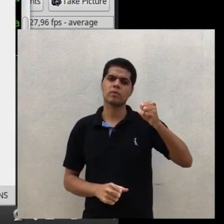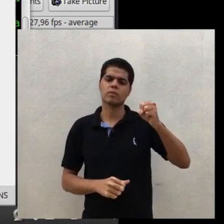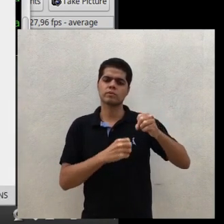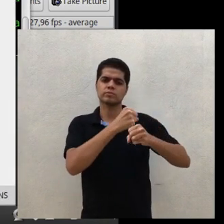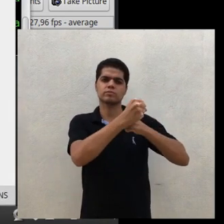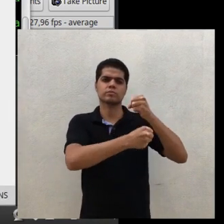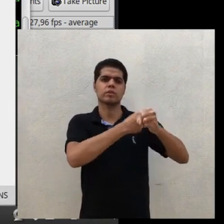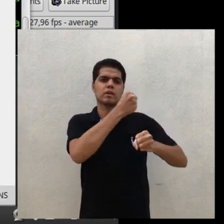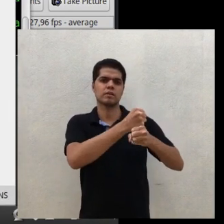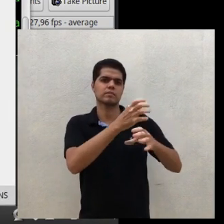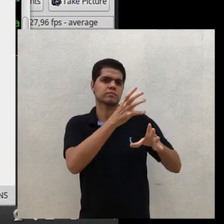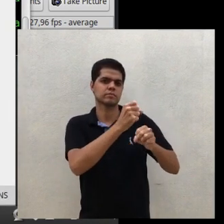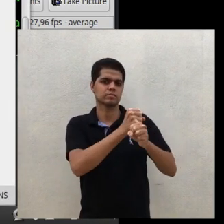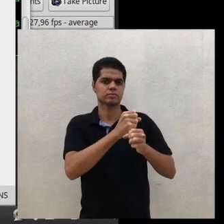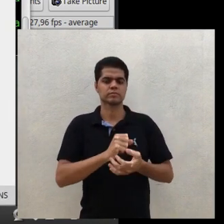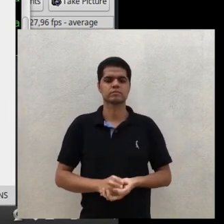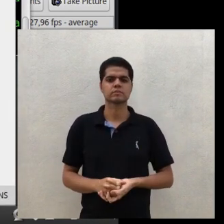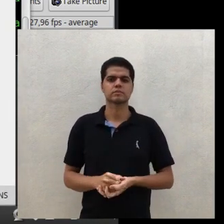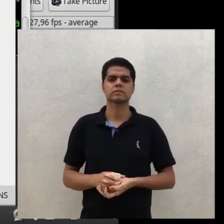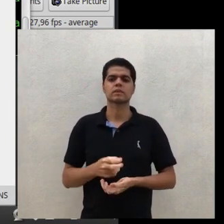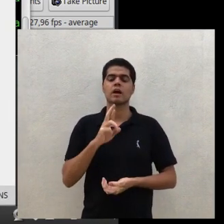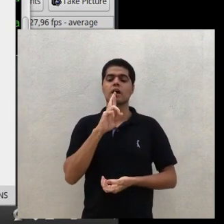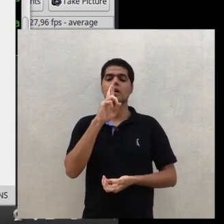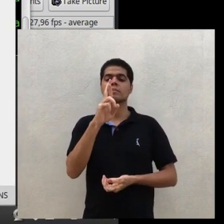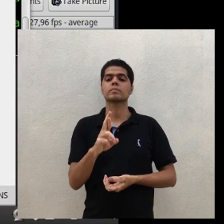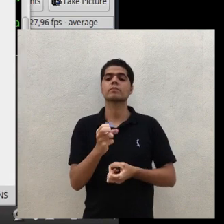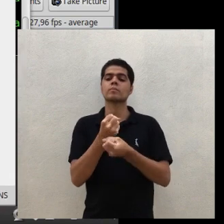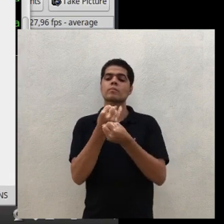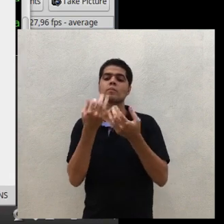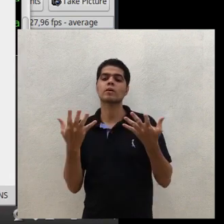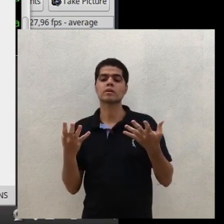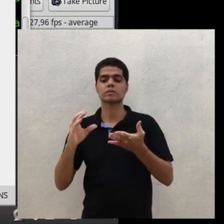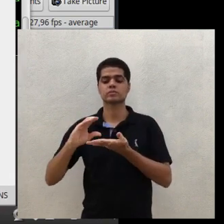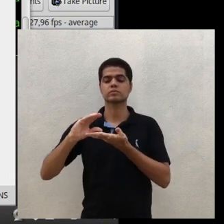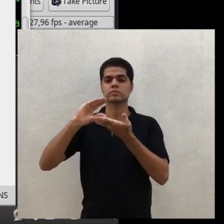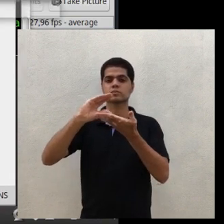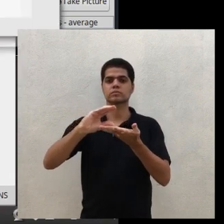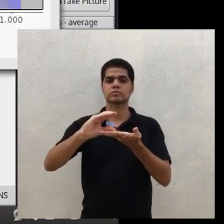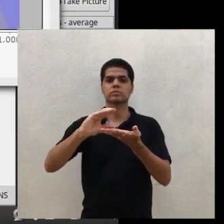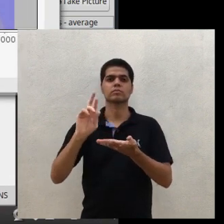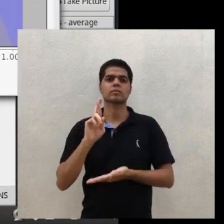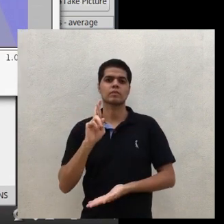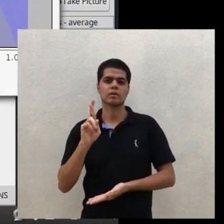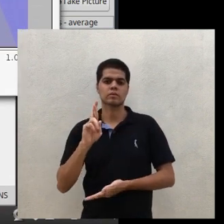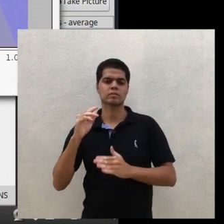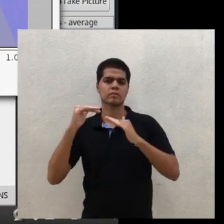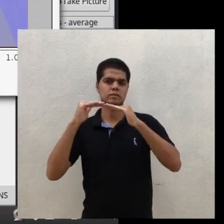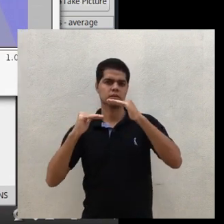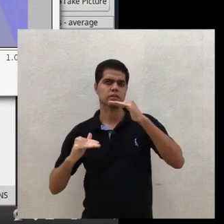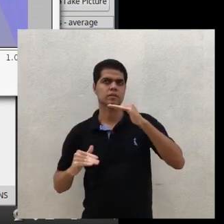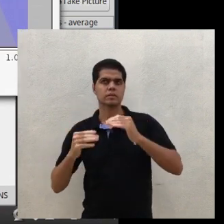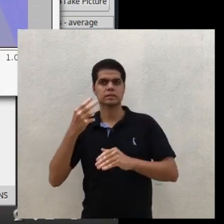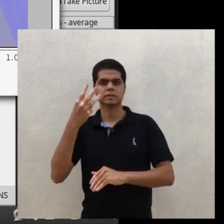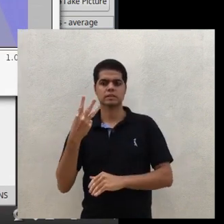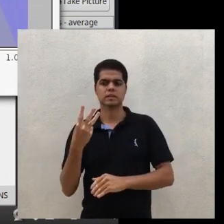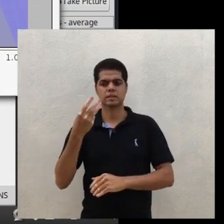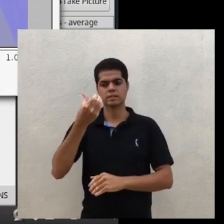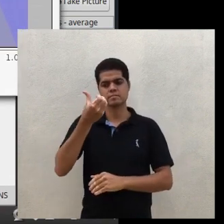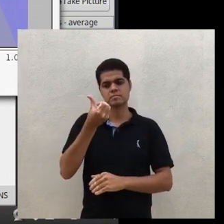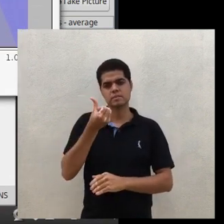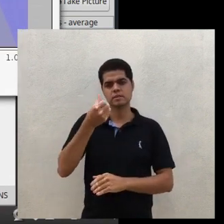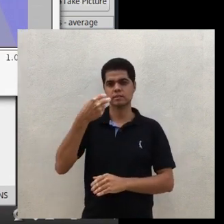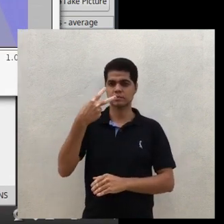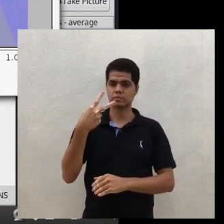e 8 para experiência. Quanto que o cara tem que receber em dinheiro? Agora é menos, ele tem que receber R$